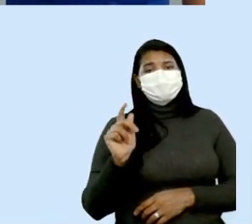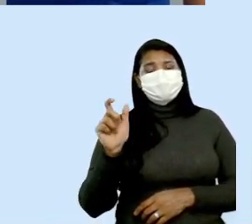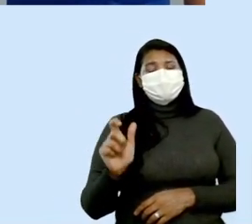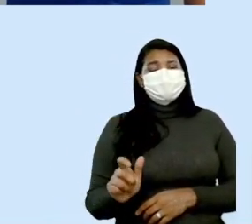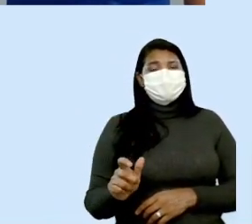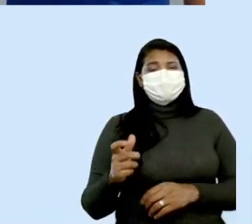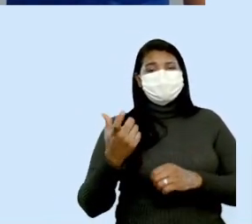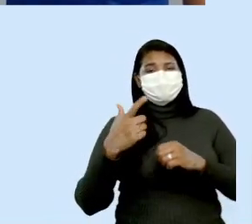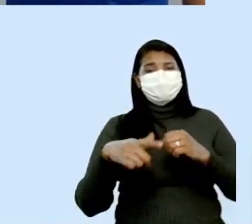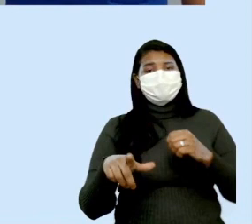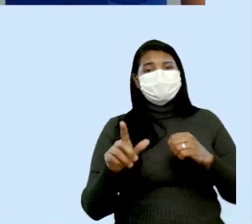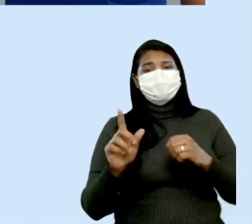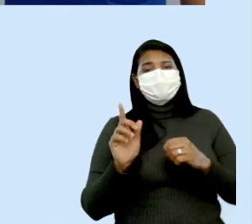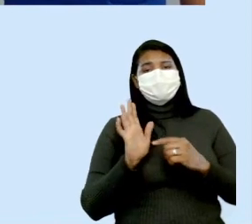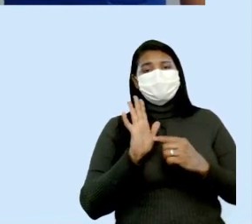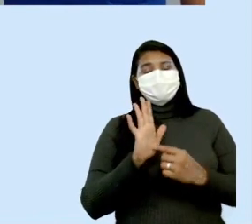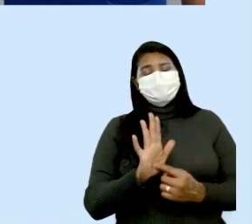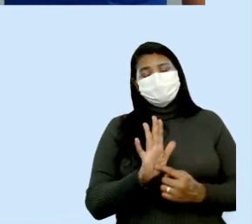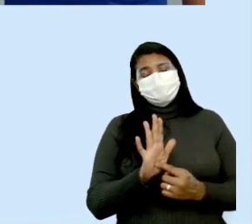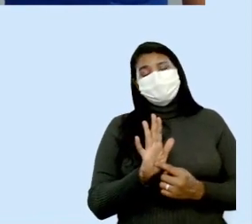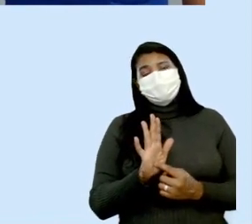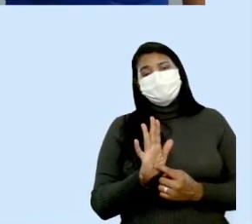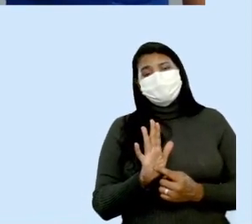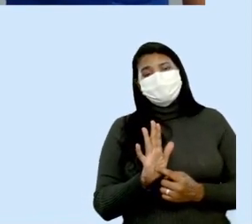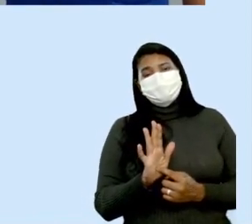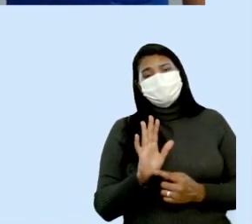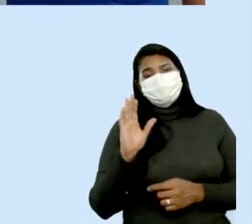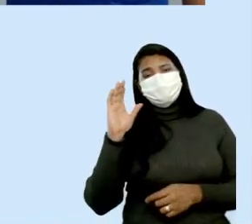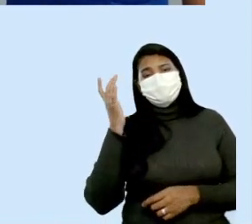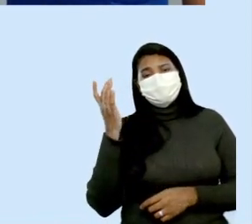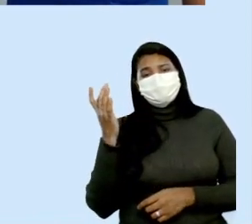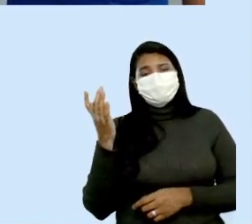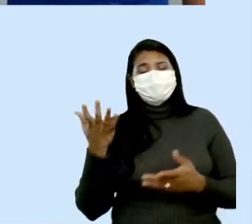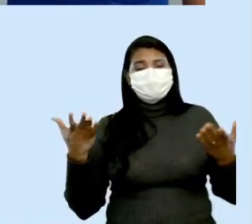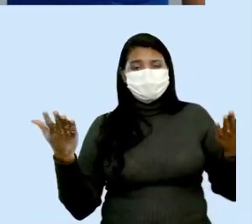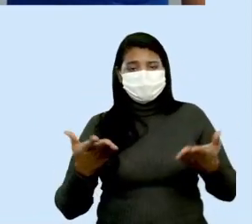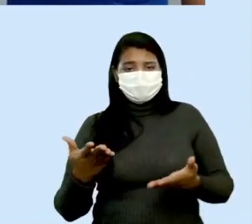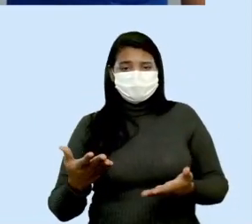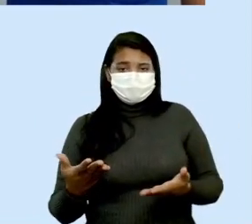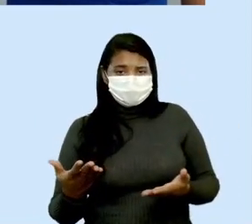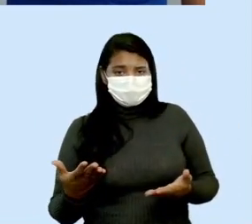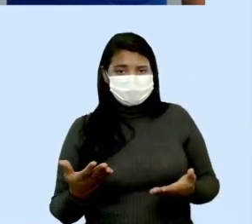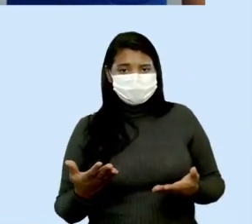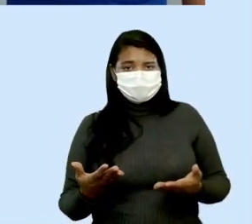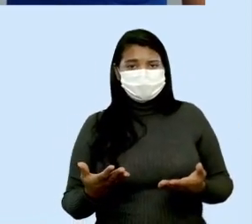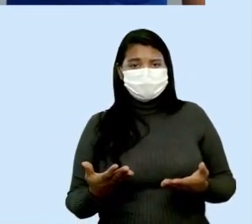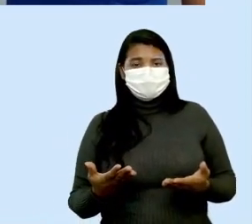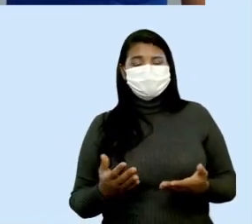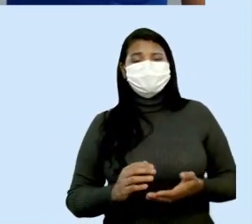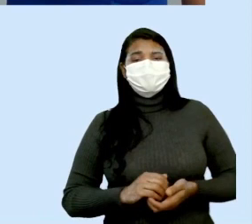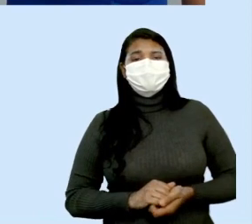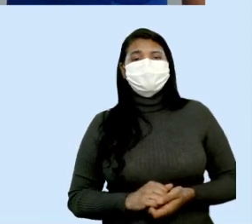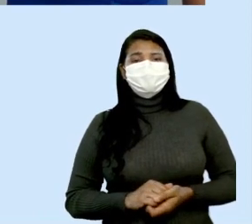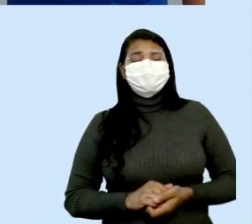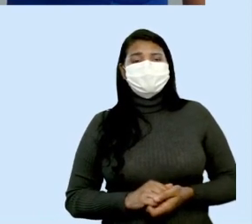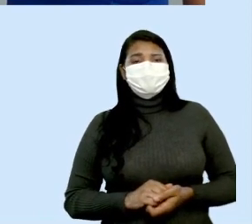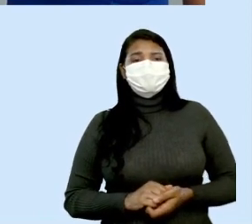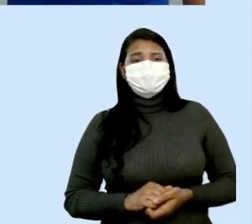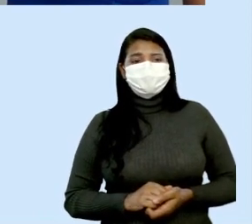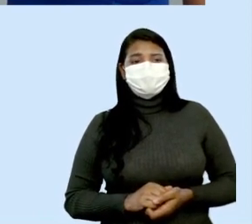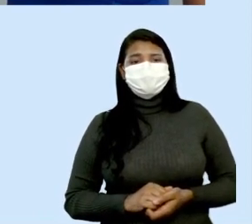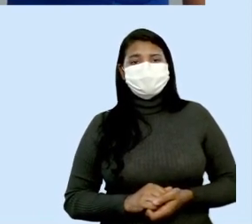uma forma de indicar o tempo presente, certo?